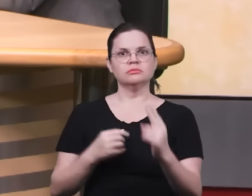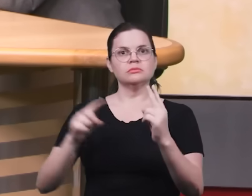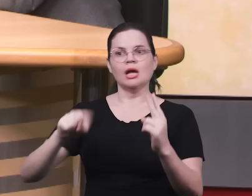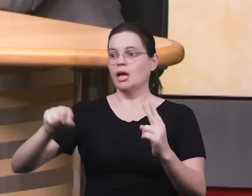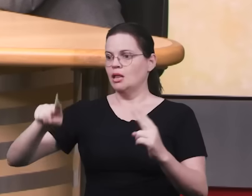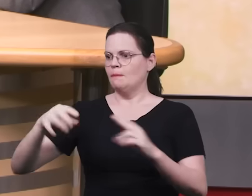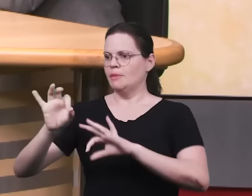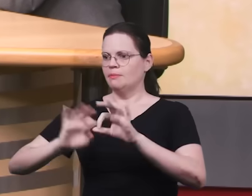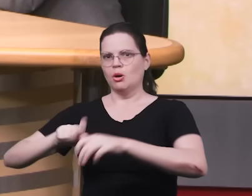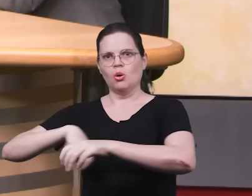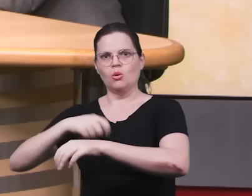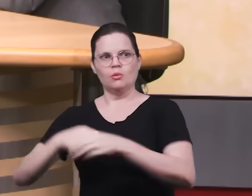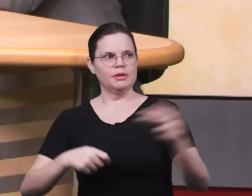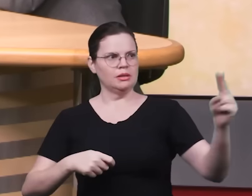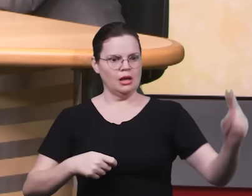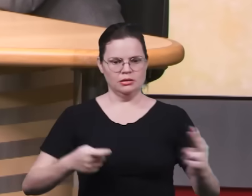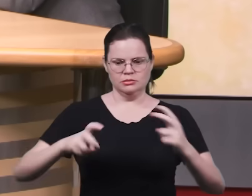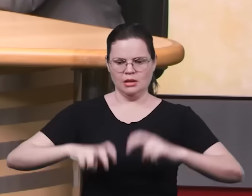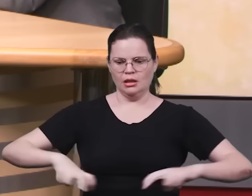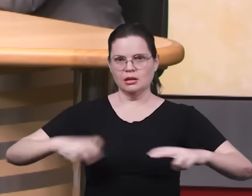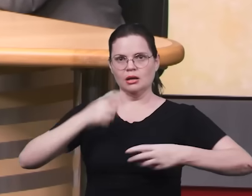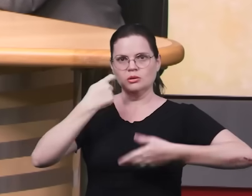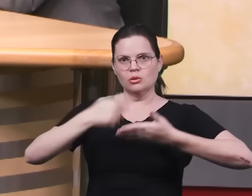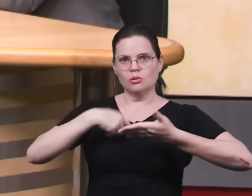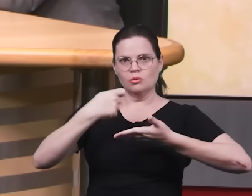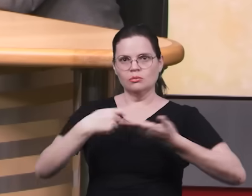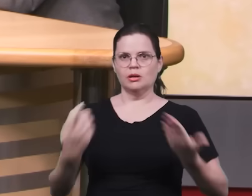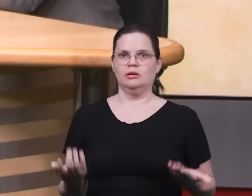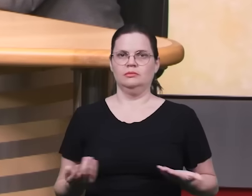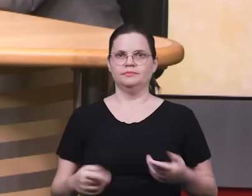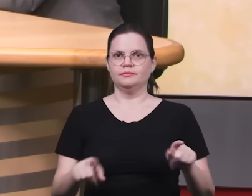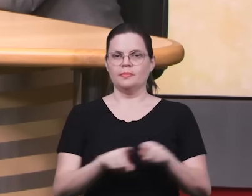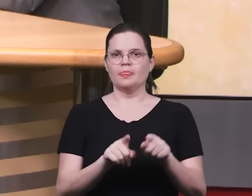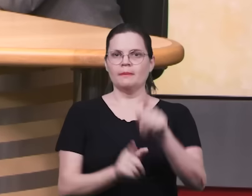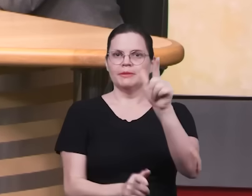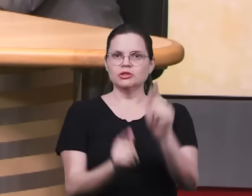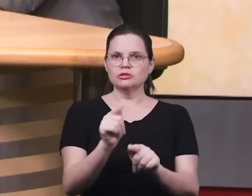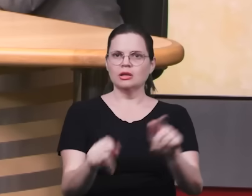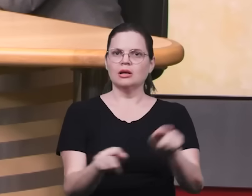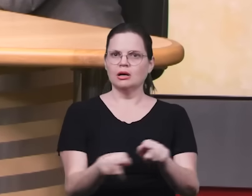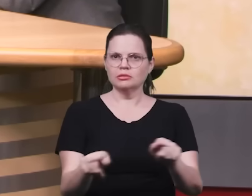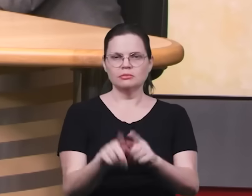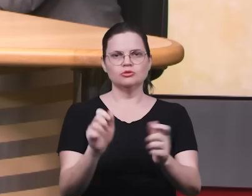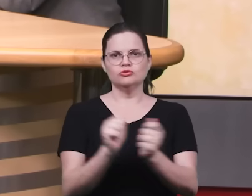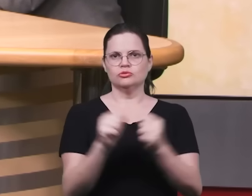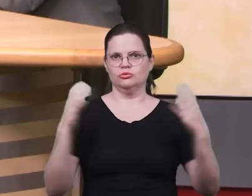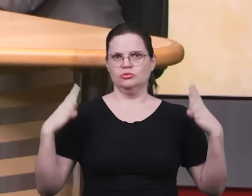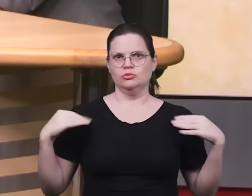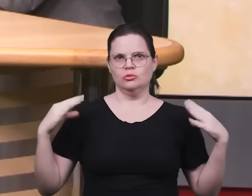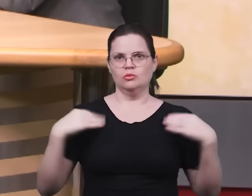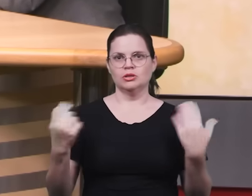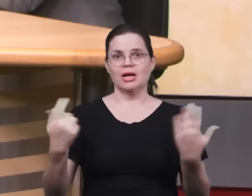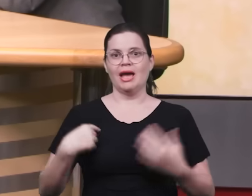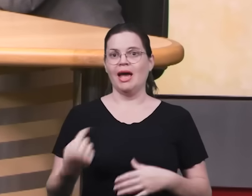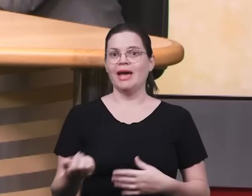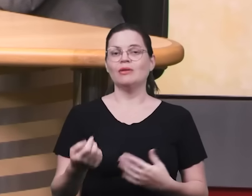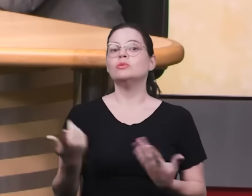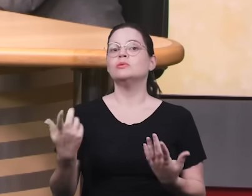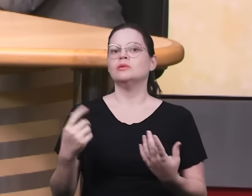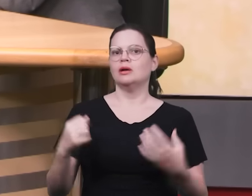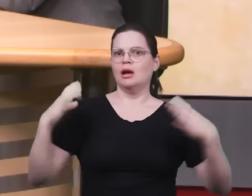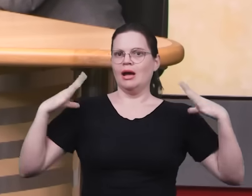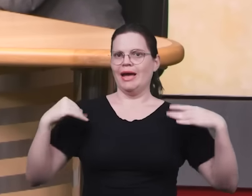Abraão. Então isso é uma coisa. Agora, a visão... A experiência de Gideão com aquele anjo apareceu lá. Ali são aparições de